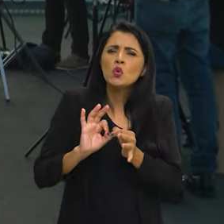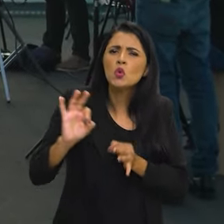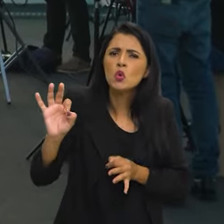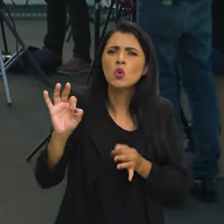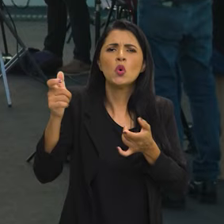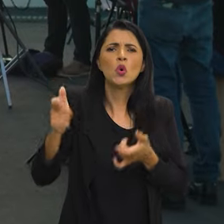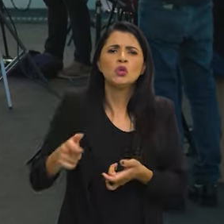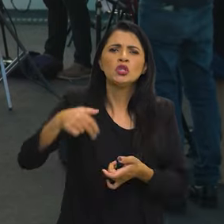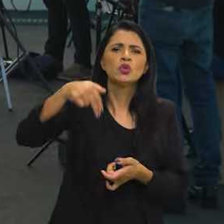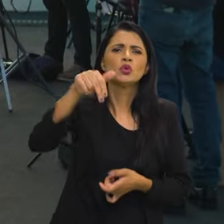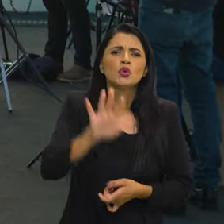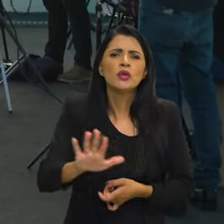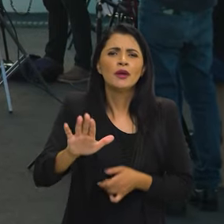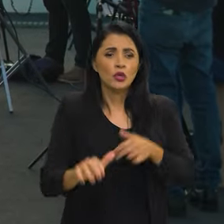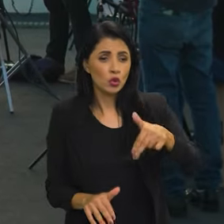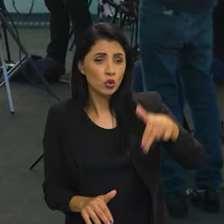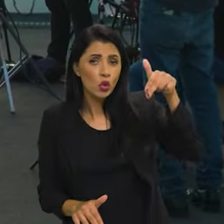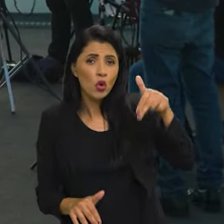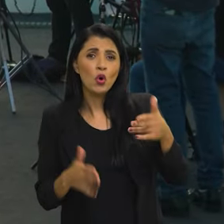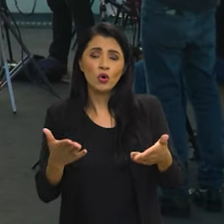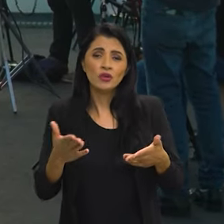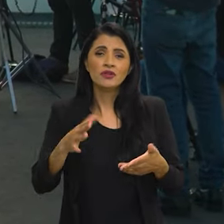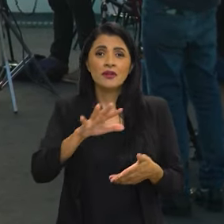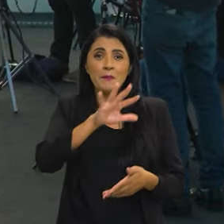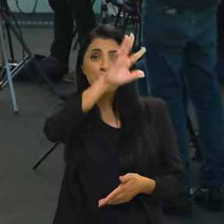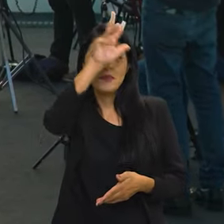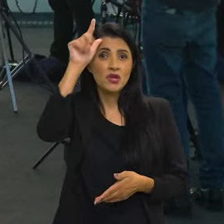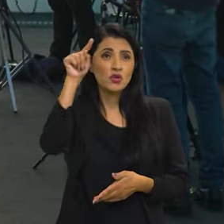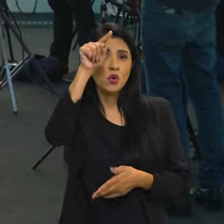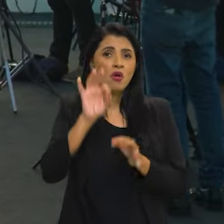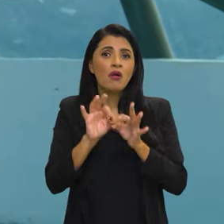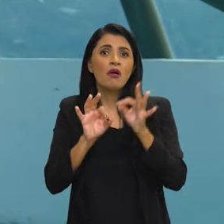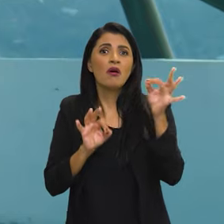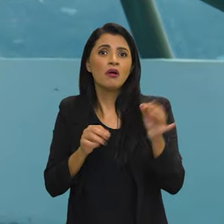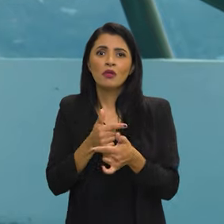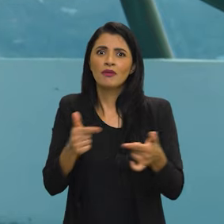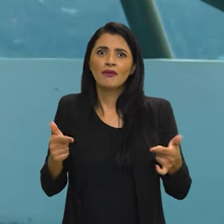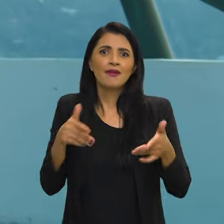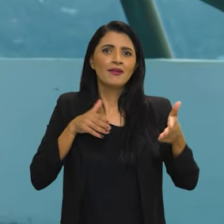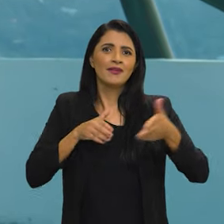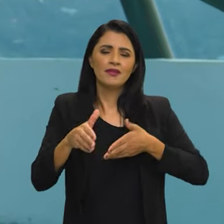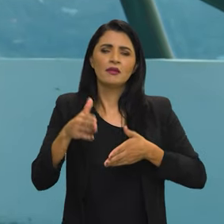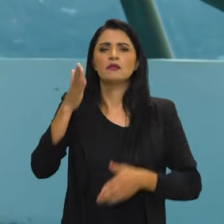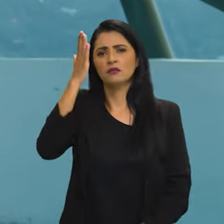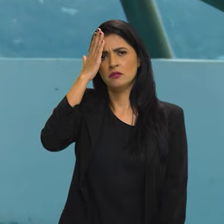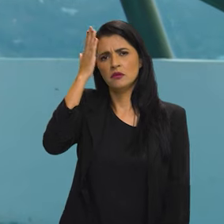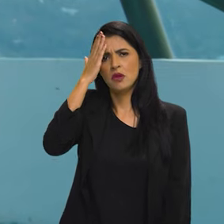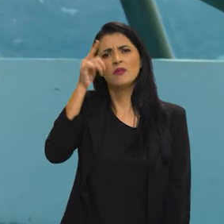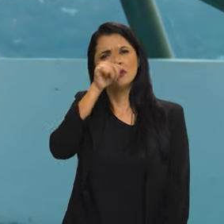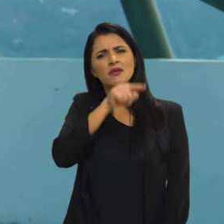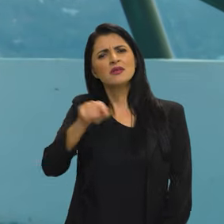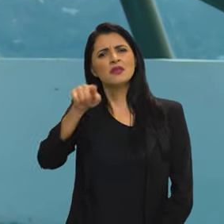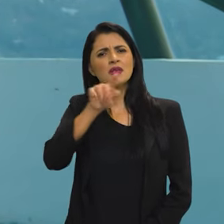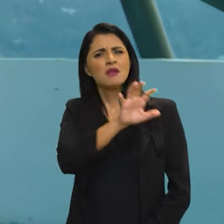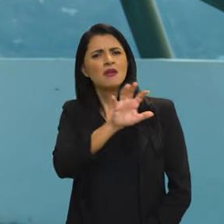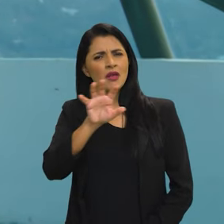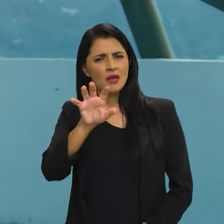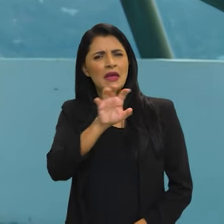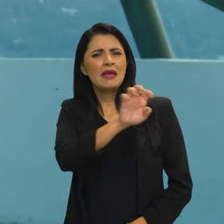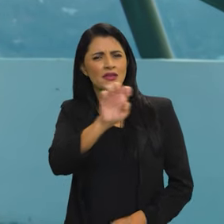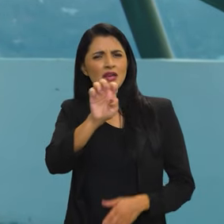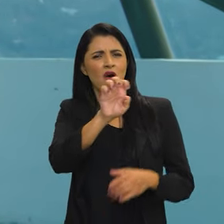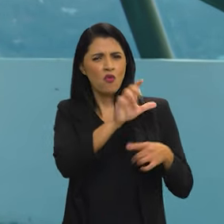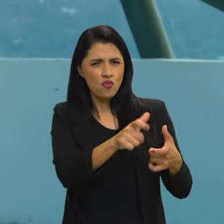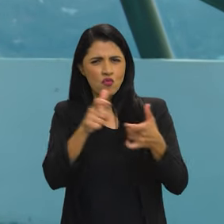regiões remotas, no Nordeste, no Norte do país, região da Amazônia. Então, a gente sabe que nessas regiões